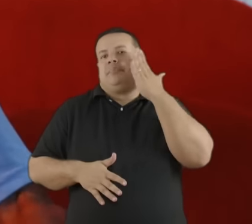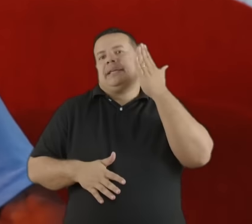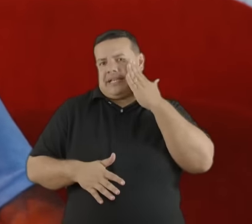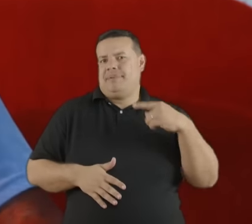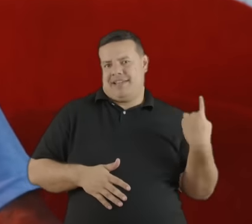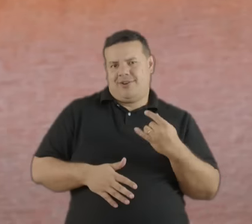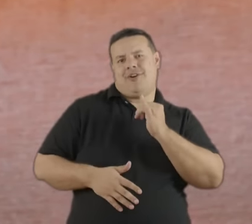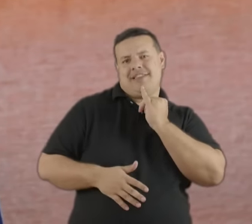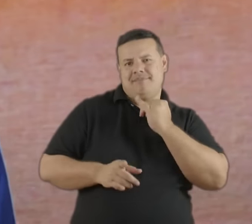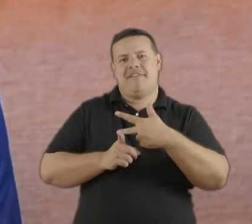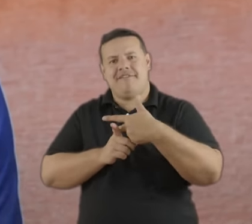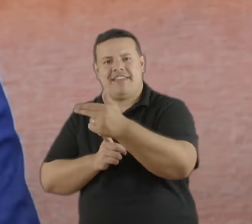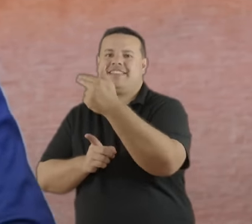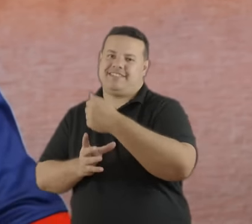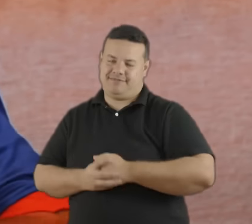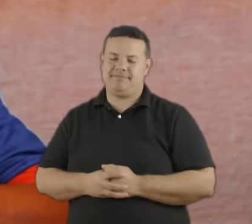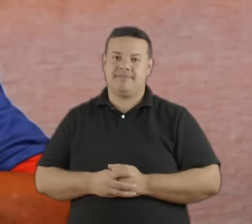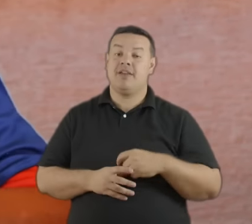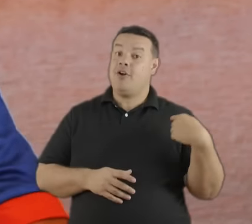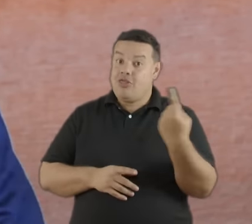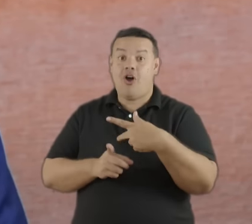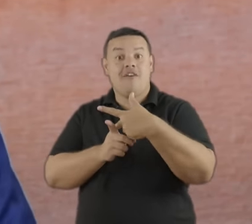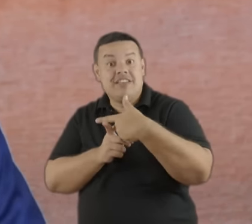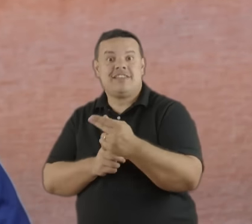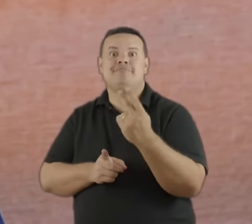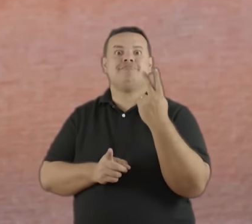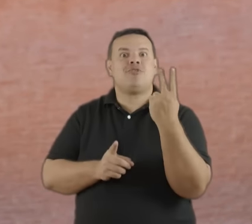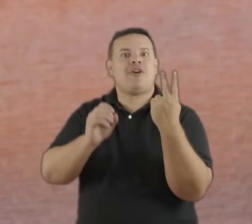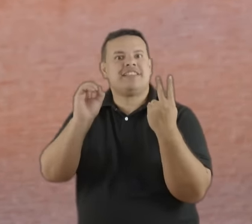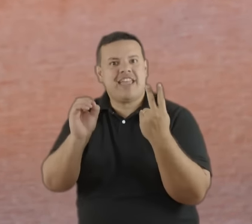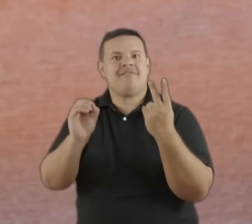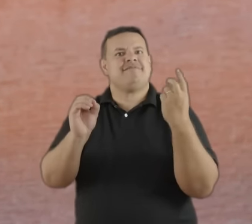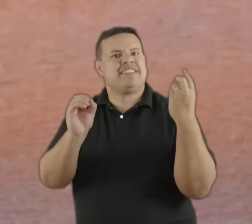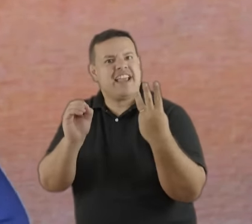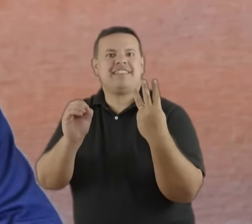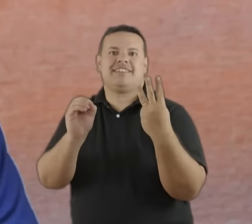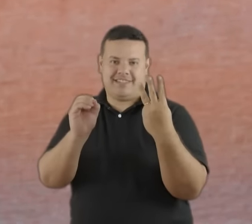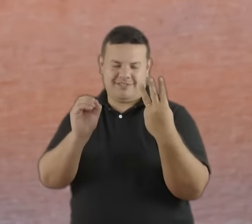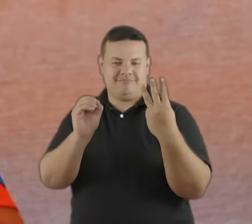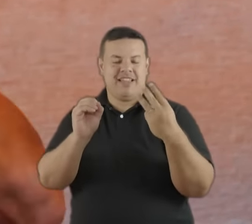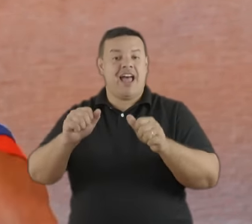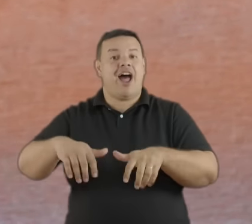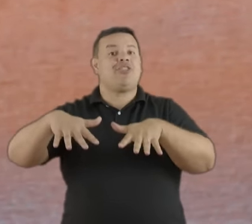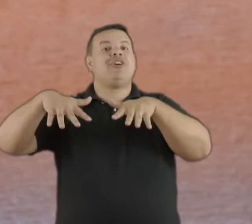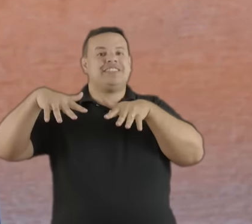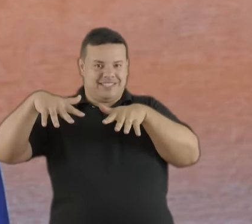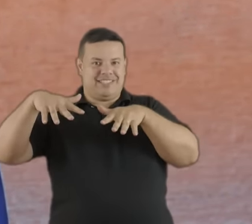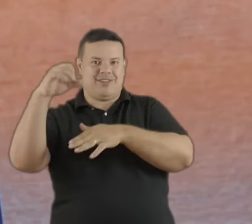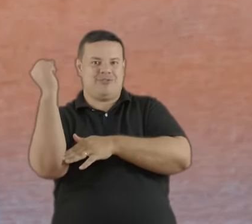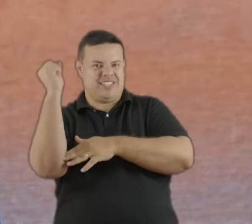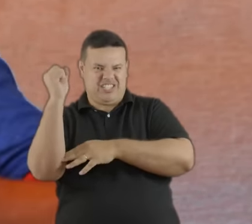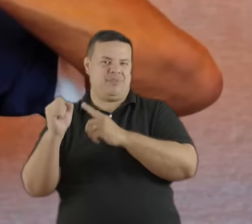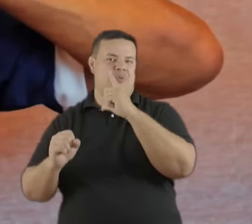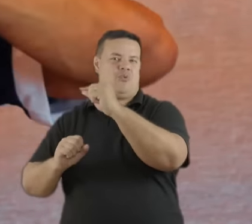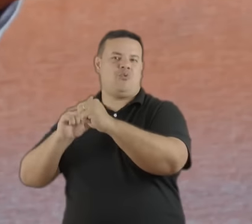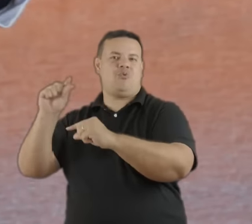gente ia ganhar. Aí quando a gente estava ganhando, 2-0, 3-0, quando os torcedores do Sergipe já iam sair, né, a torcida fazia...